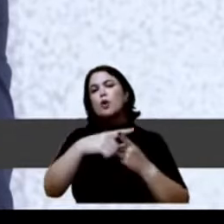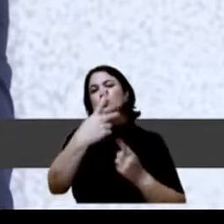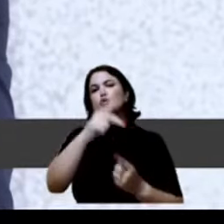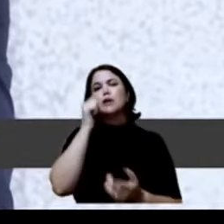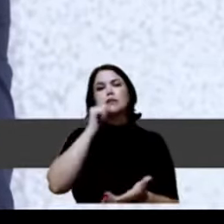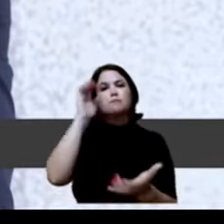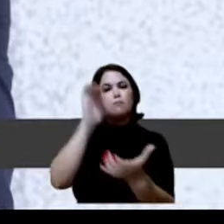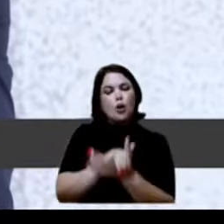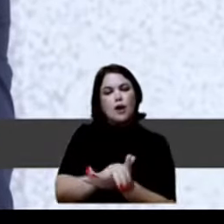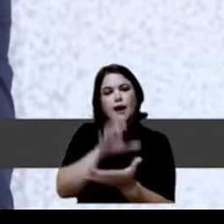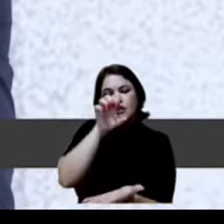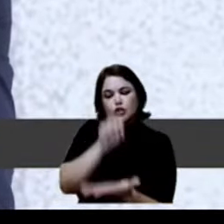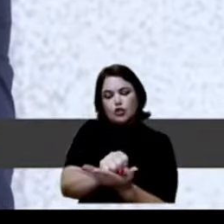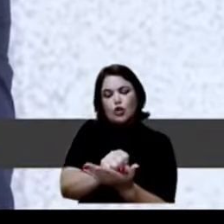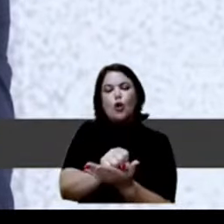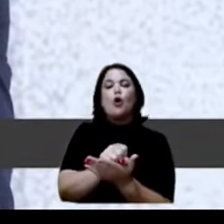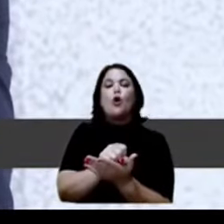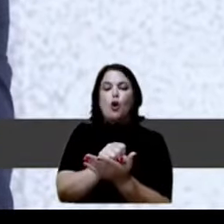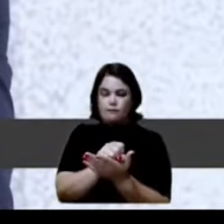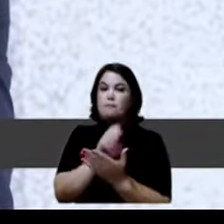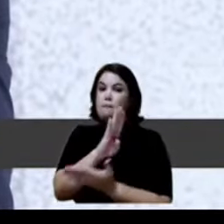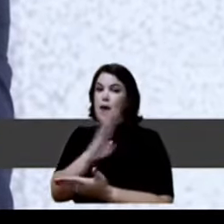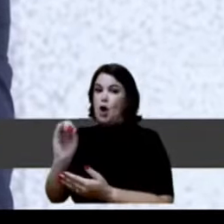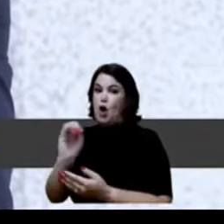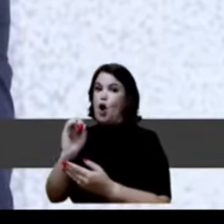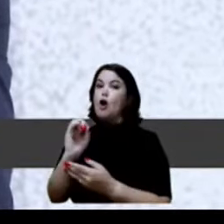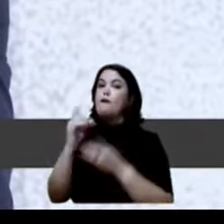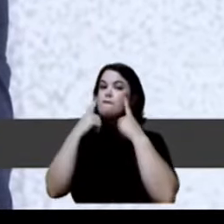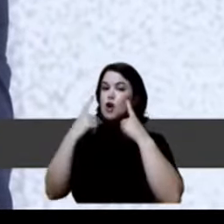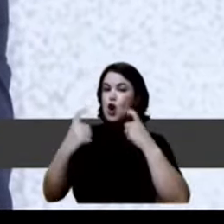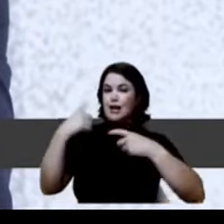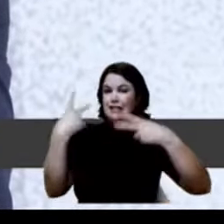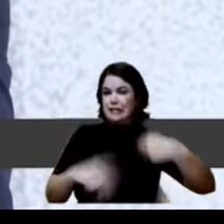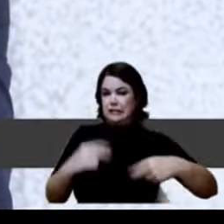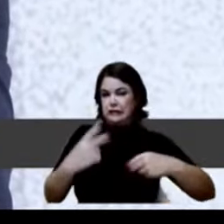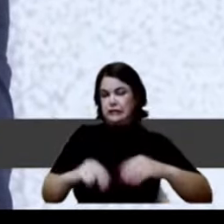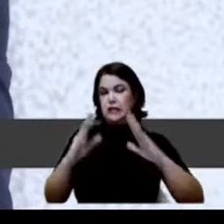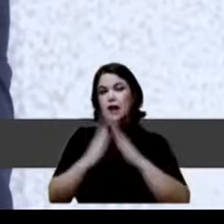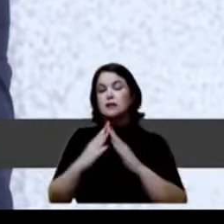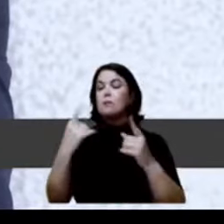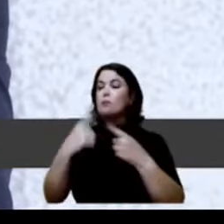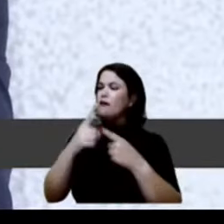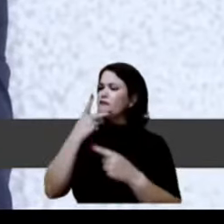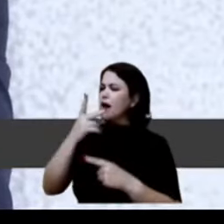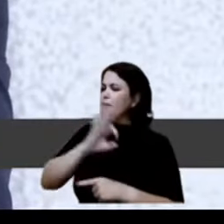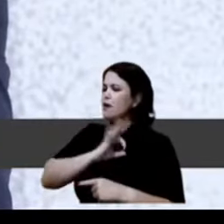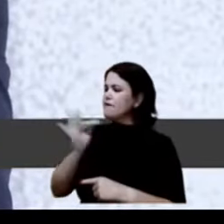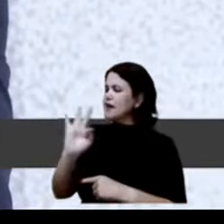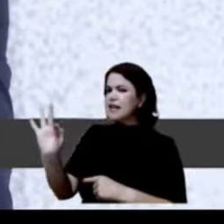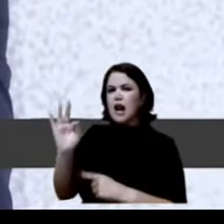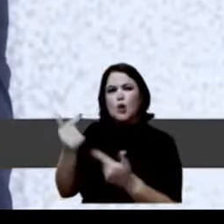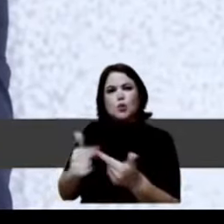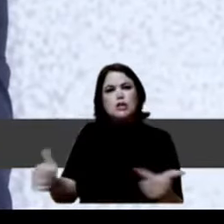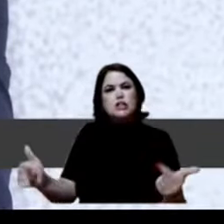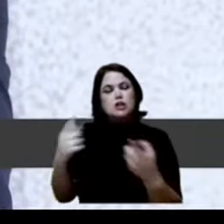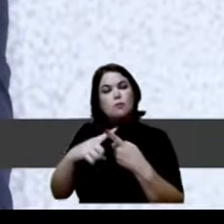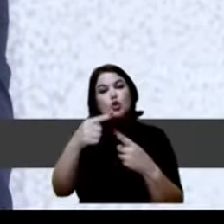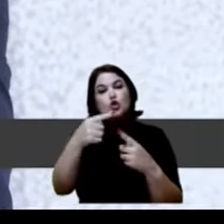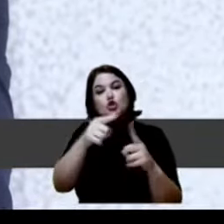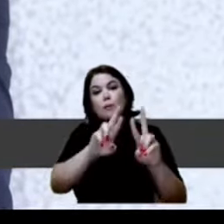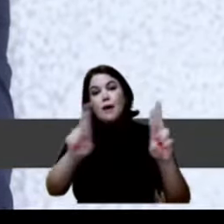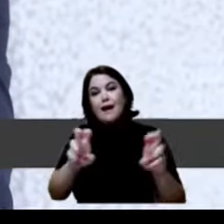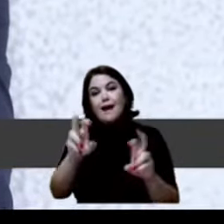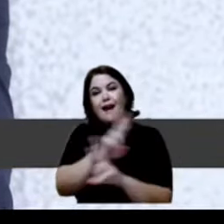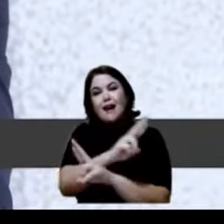violência doméstica? Segundo, por que que você nega essa operação da Polícia Federal em curso em relação a você e familiares terem